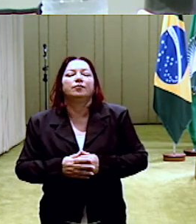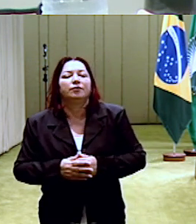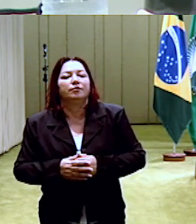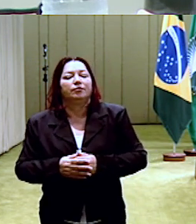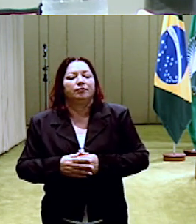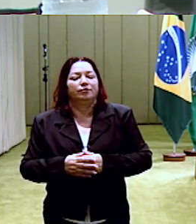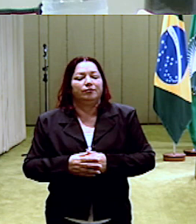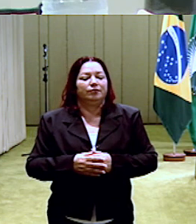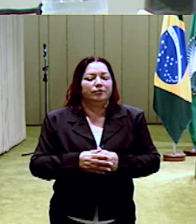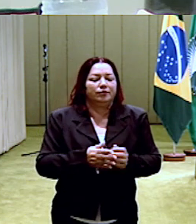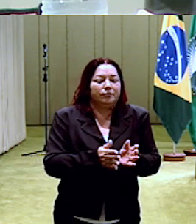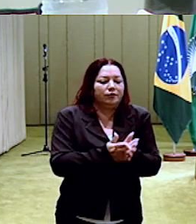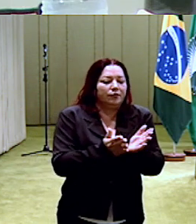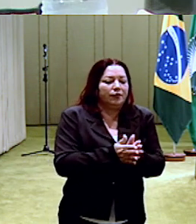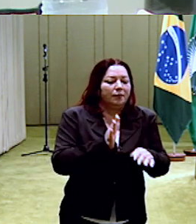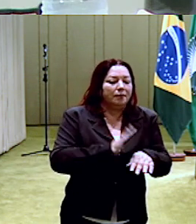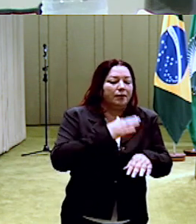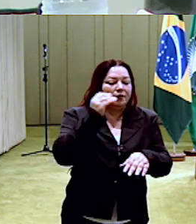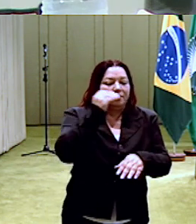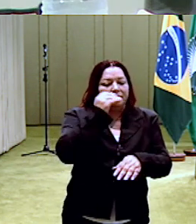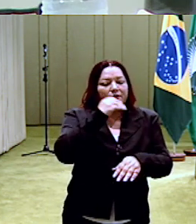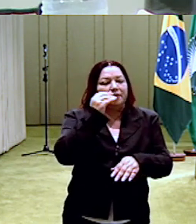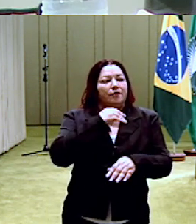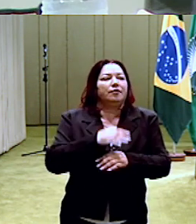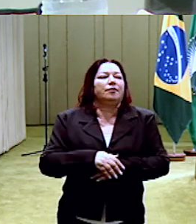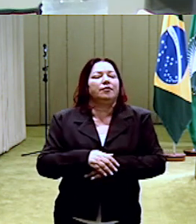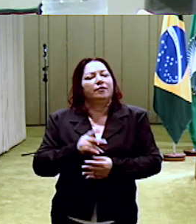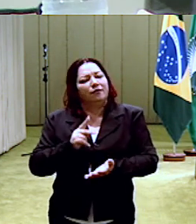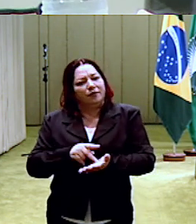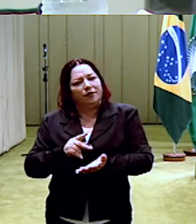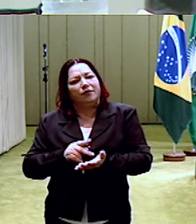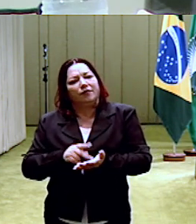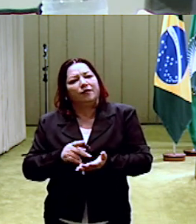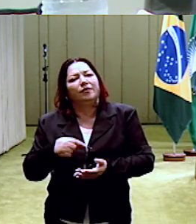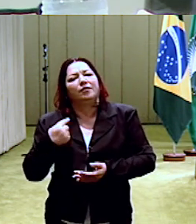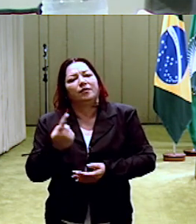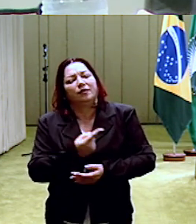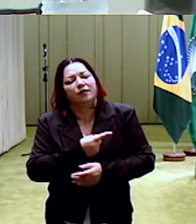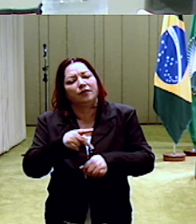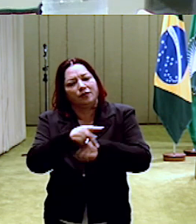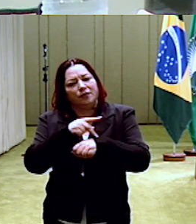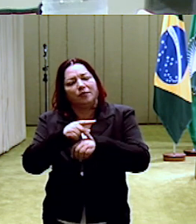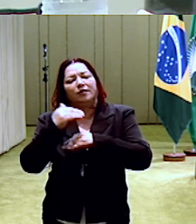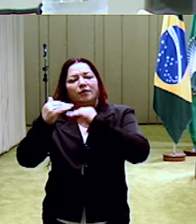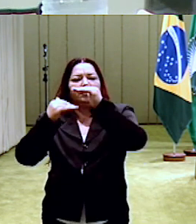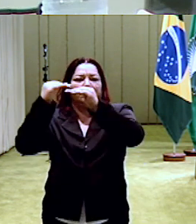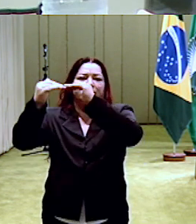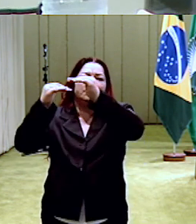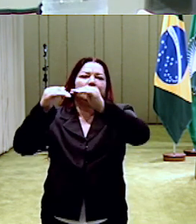em situação de vulnerabilidade. Infelizmente, essa é a realidade da maioria dos países em